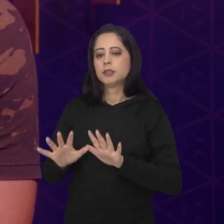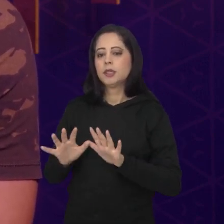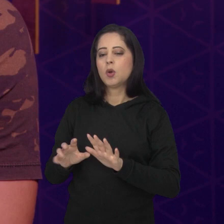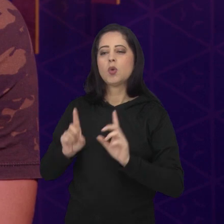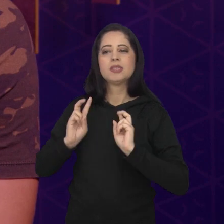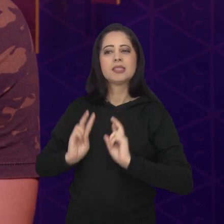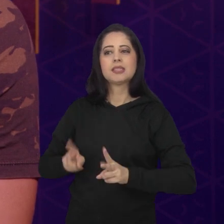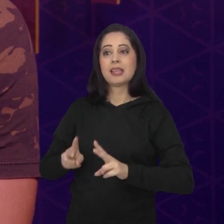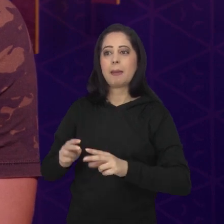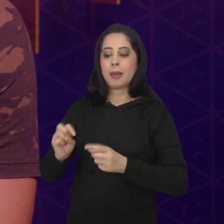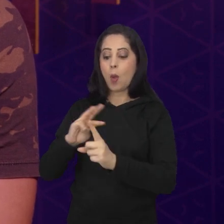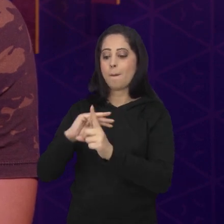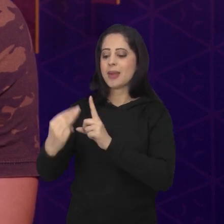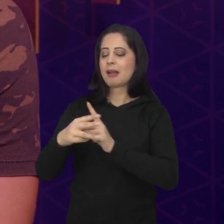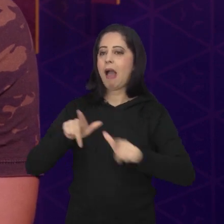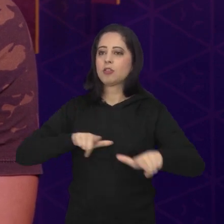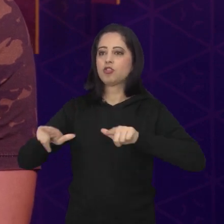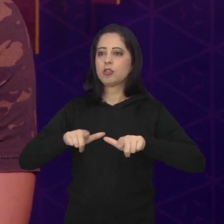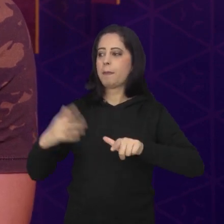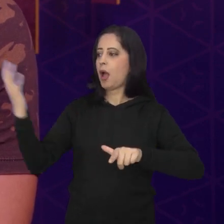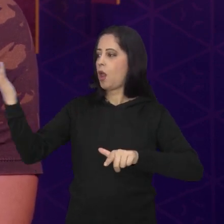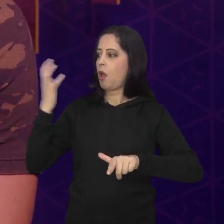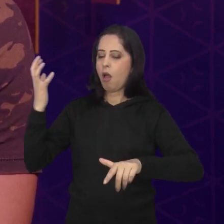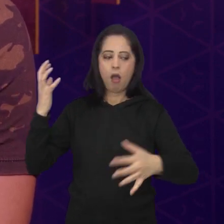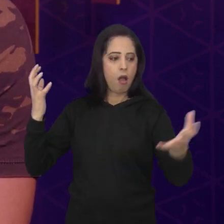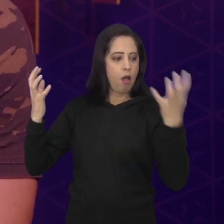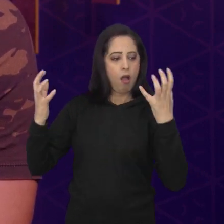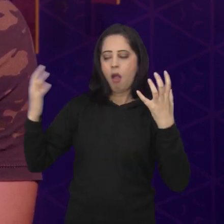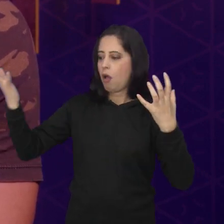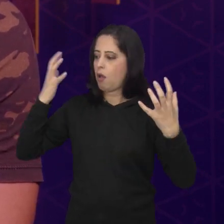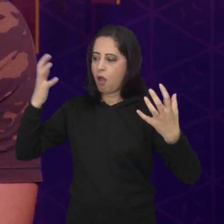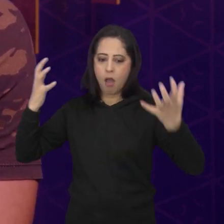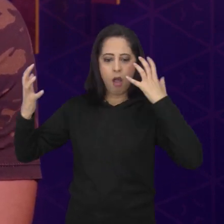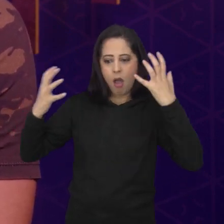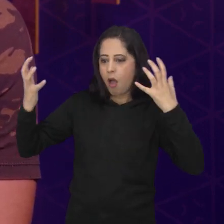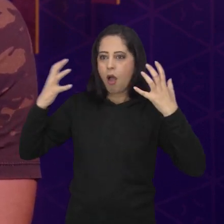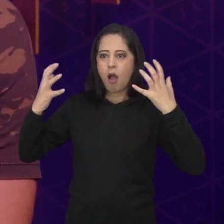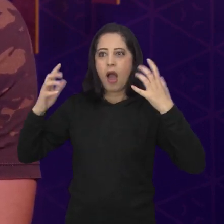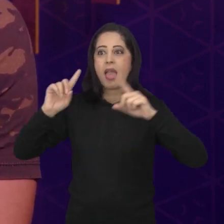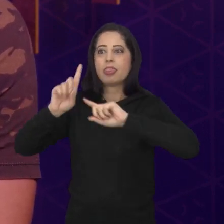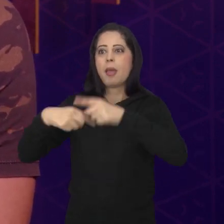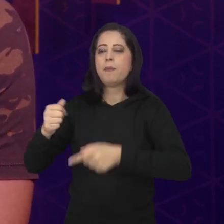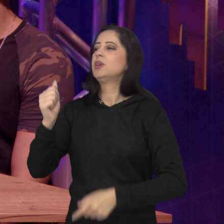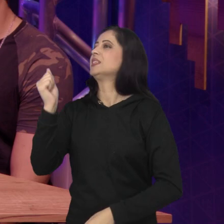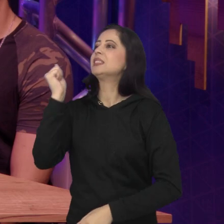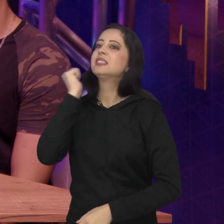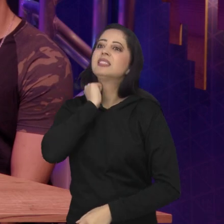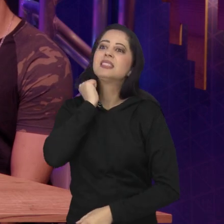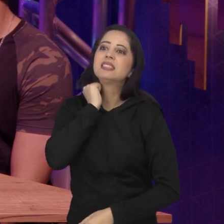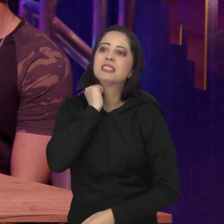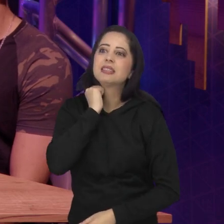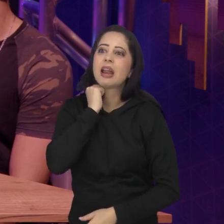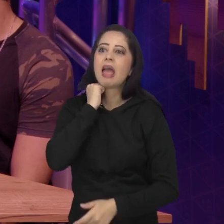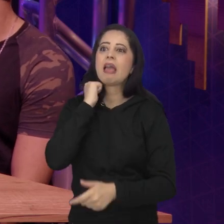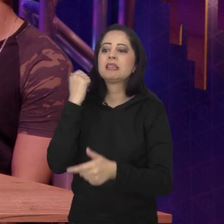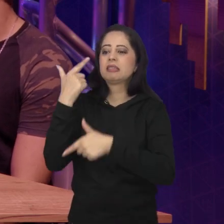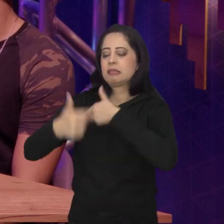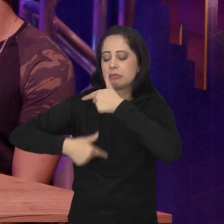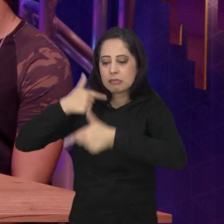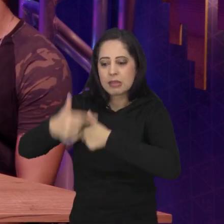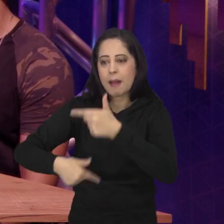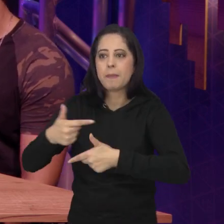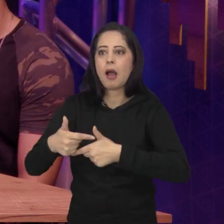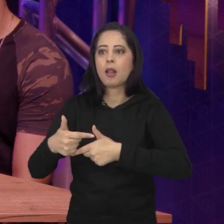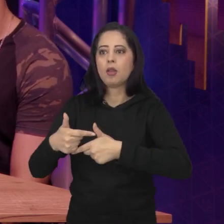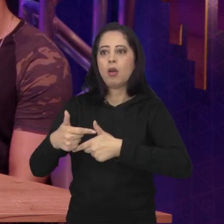Então, assim, tem a pressão no mercado de trabalho. E aí o estresse no